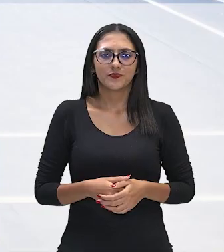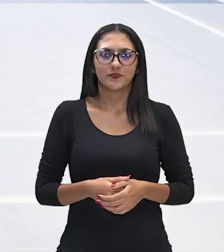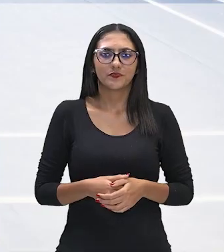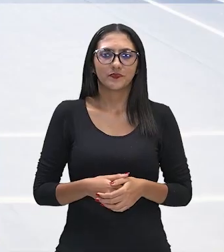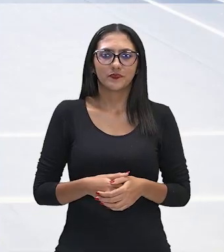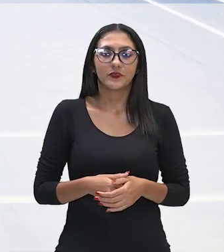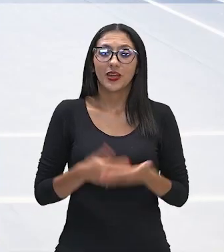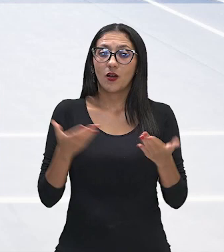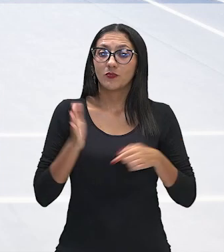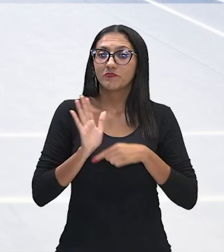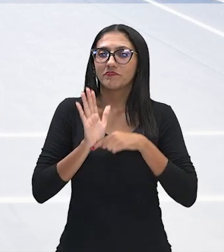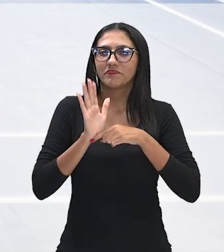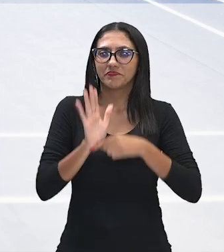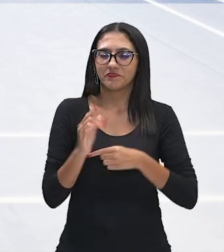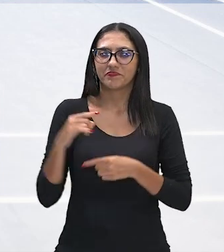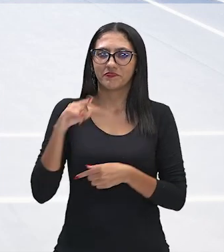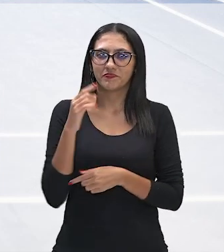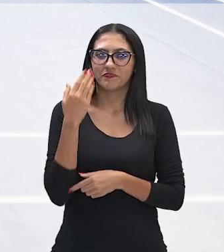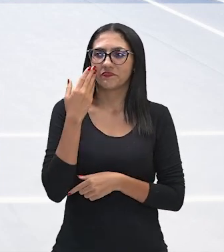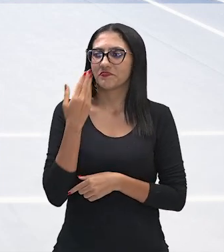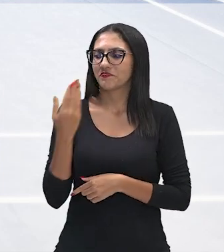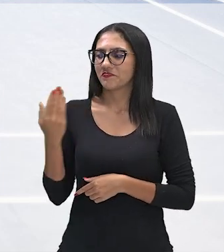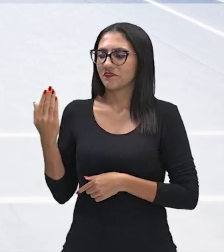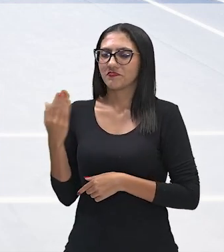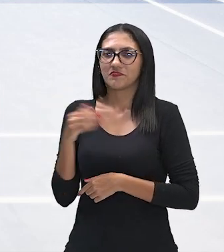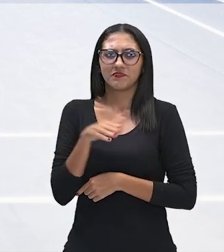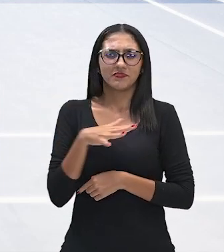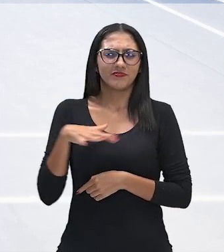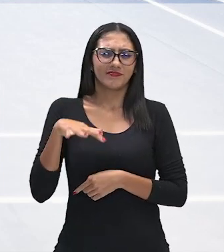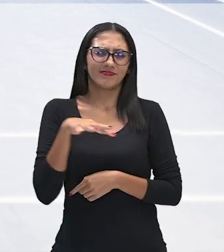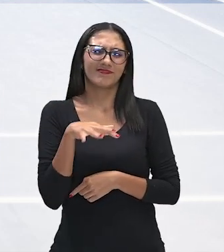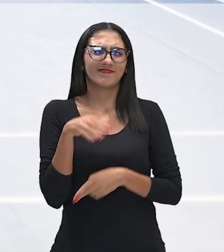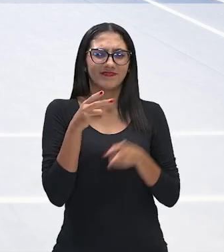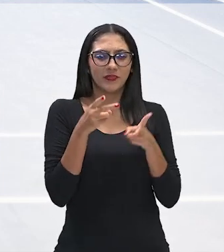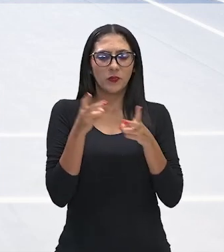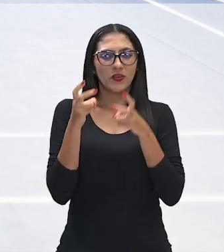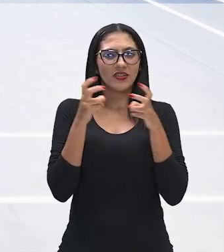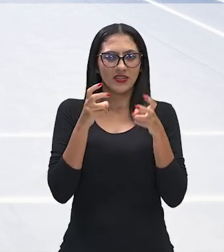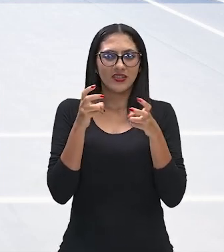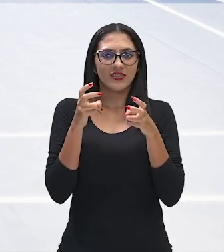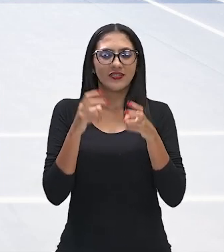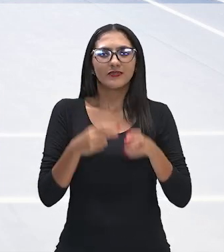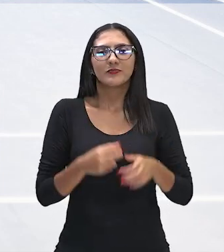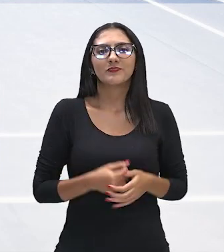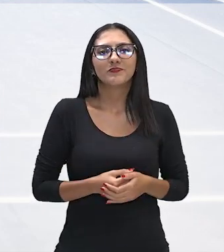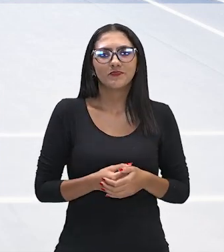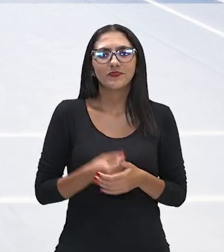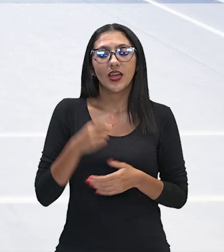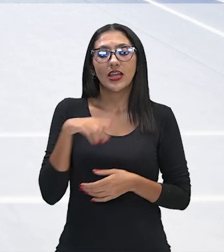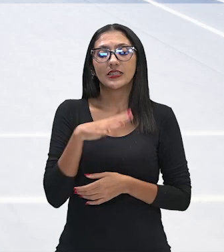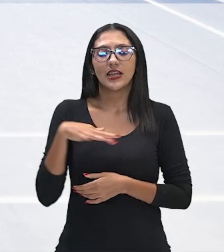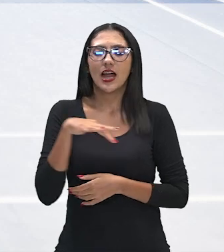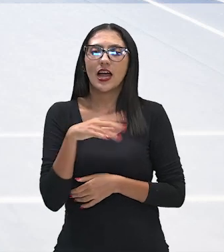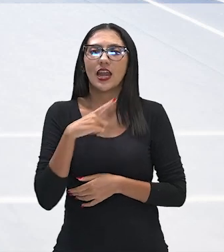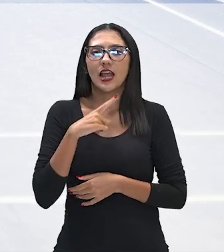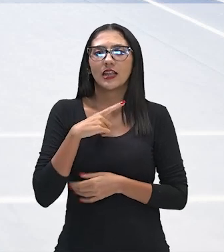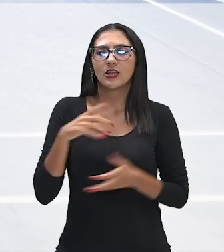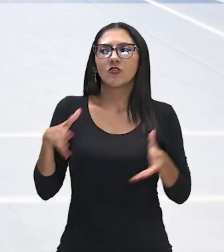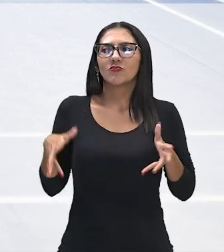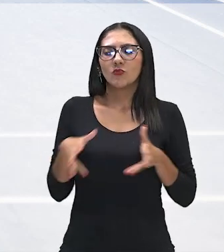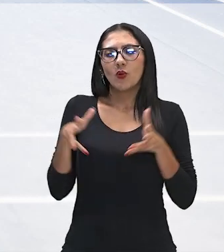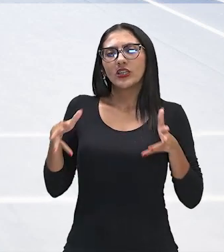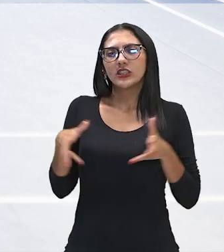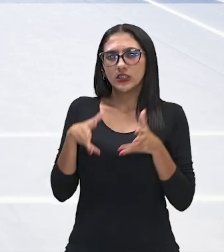para vocês, para esse ambiente diferente, nós falamos aqui que esse ambiente ele propicia o jogo